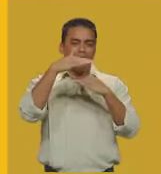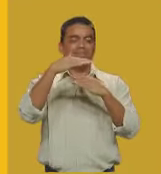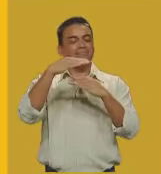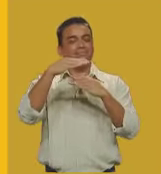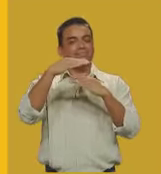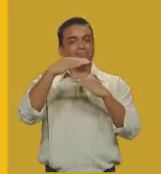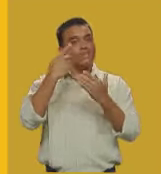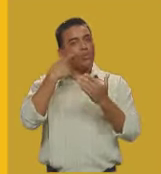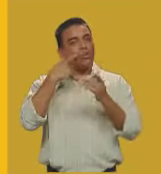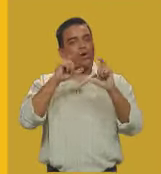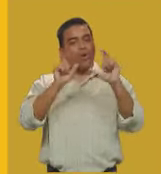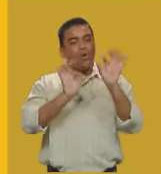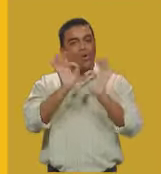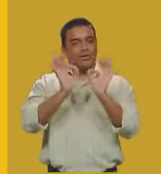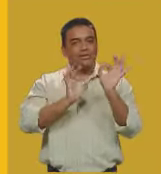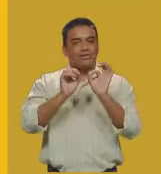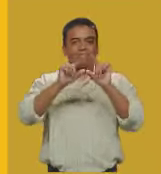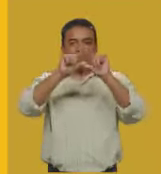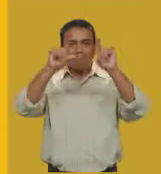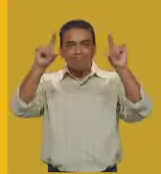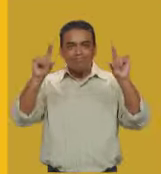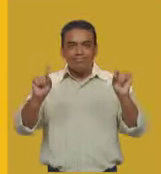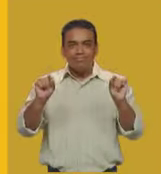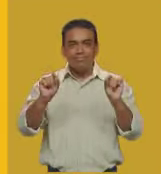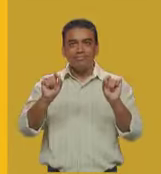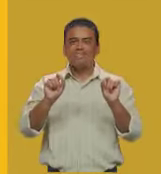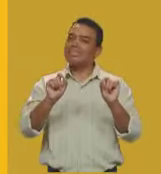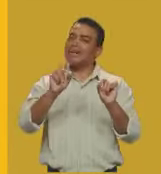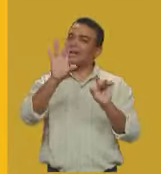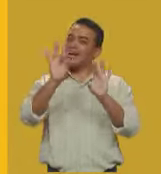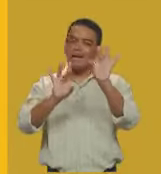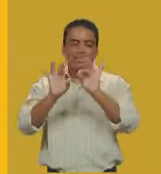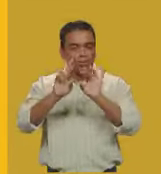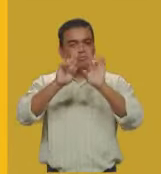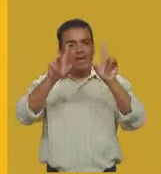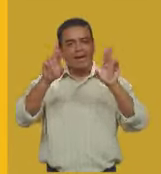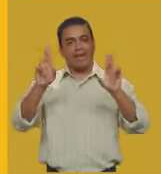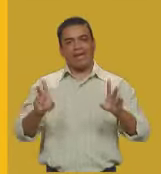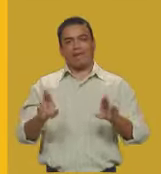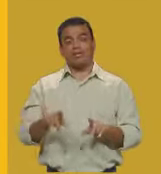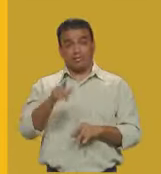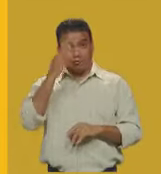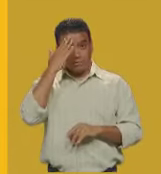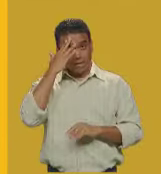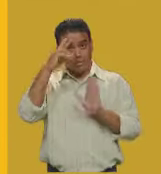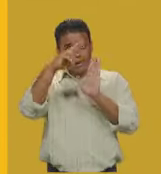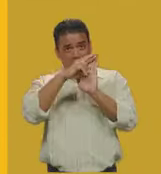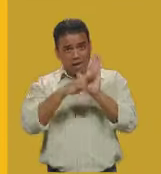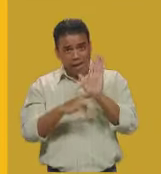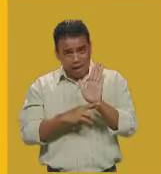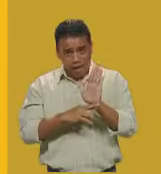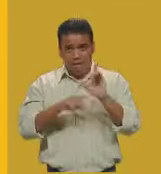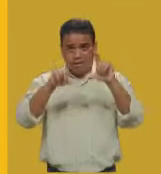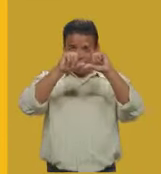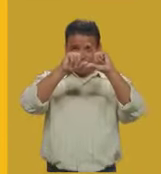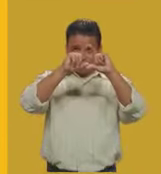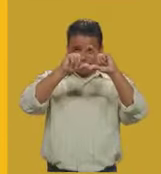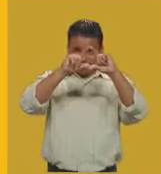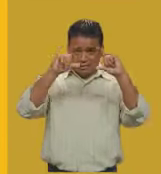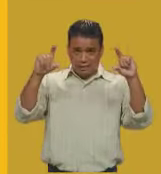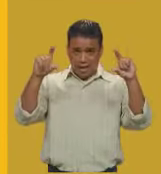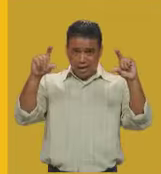como é que você vai resolver circuito misto? Cada um de um jeito bem diferente. Se você sabe as regras do série e do paralelo, é